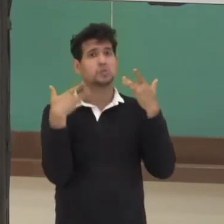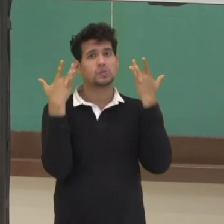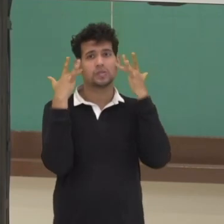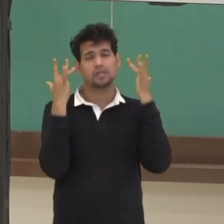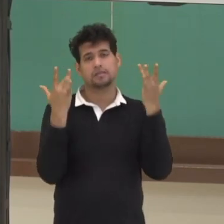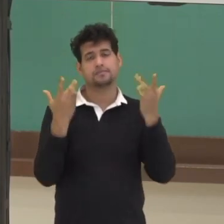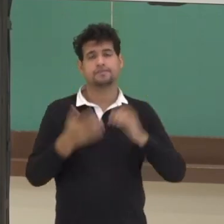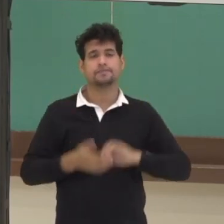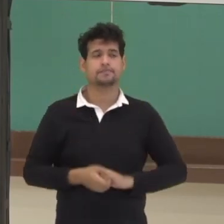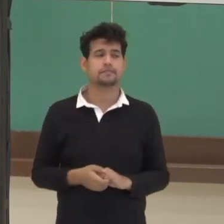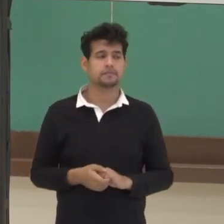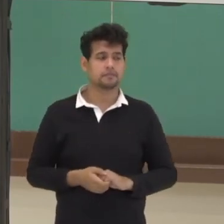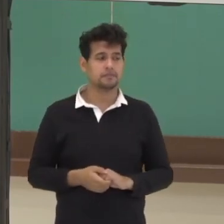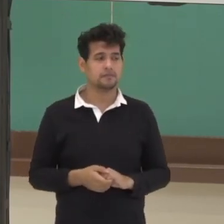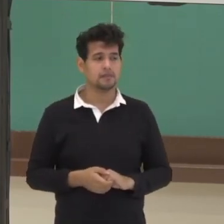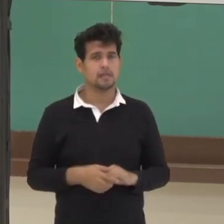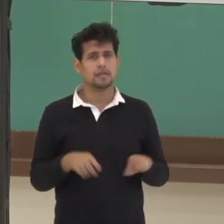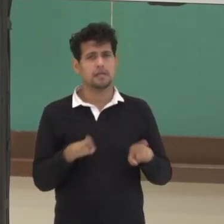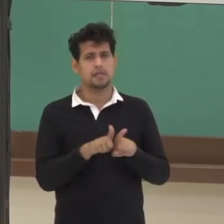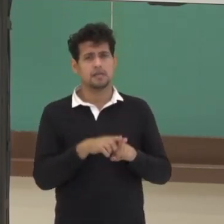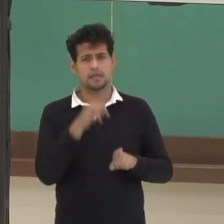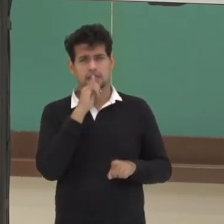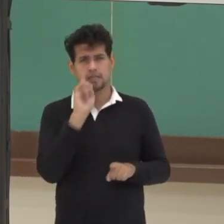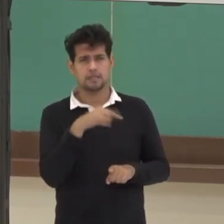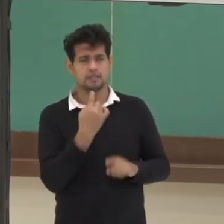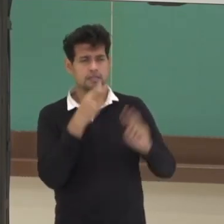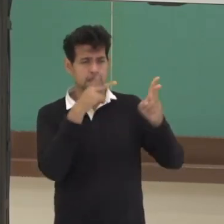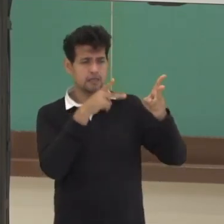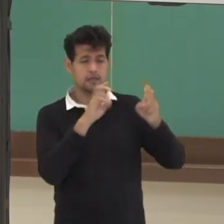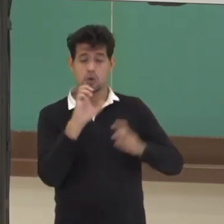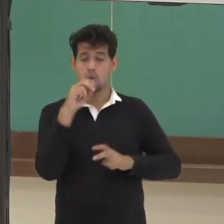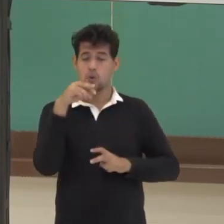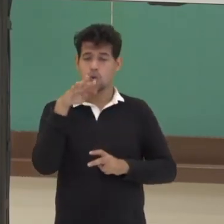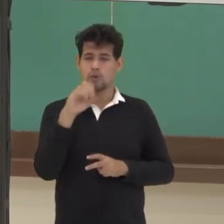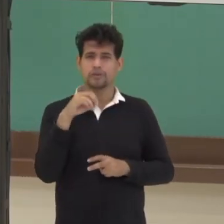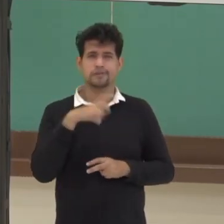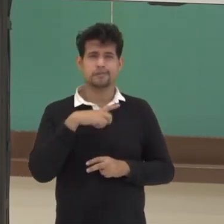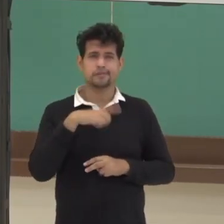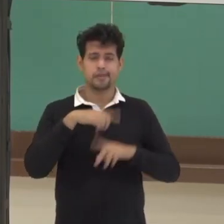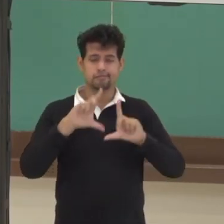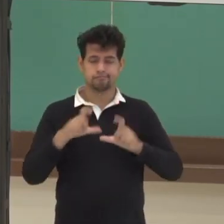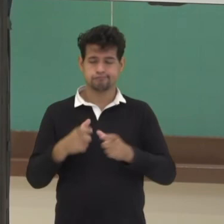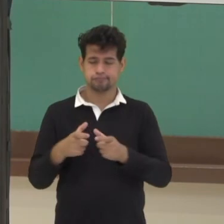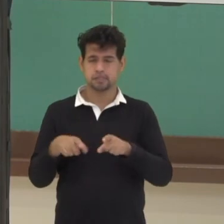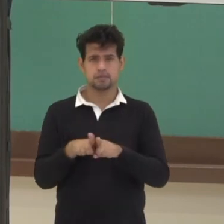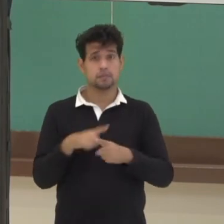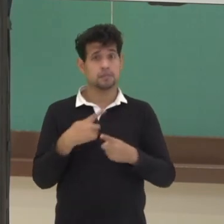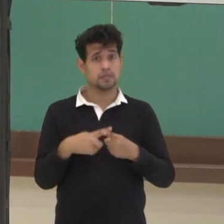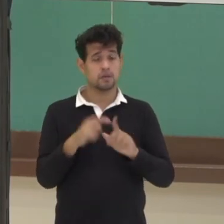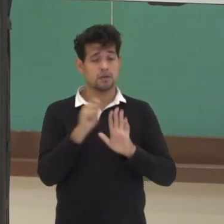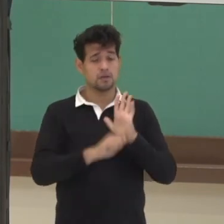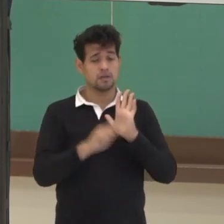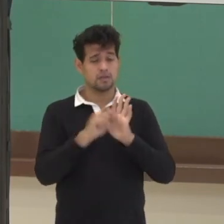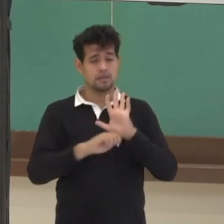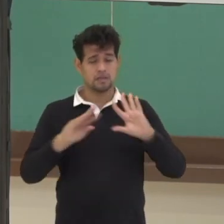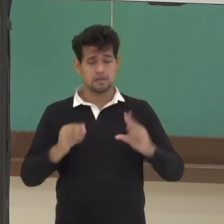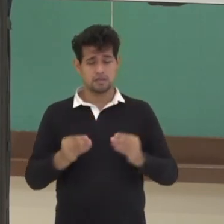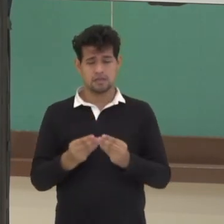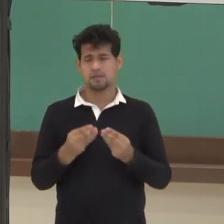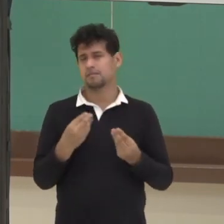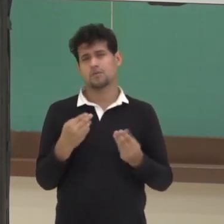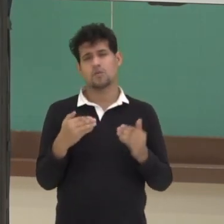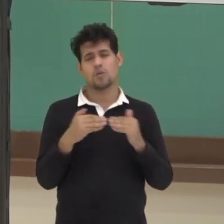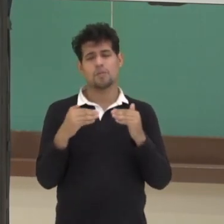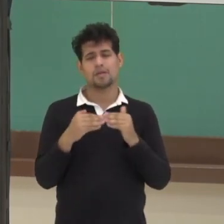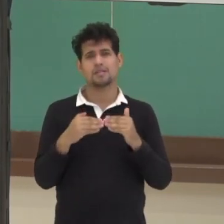isso. Personagens, né? Nós vamos ver que o conto tem poucos personagens, porque o texto é breve e não é possível